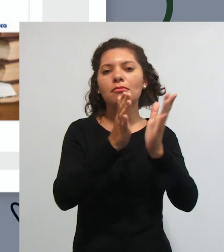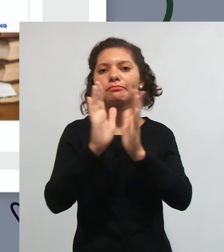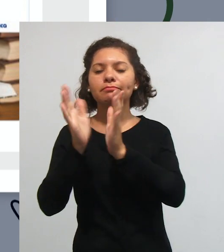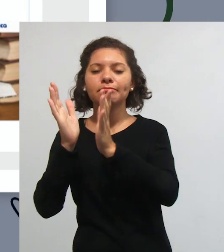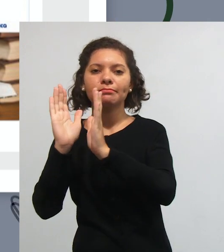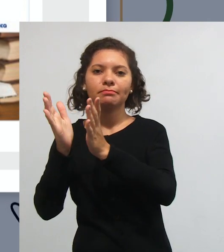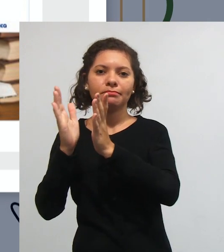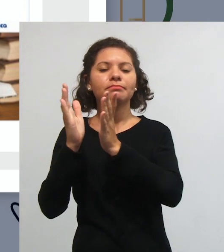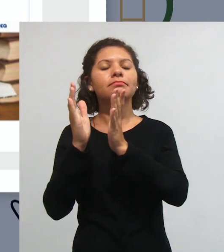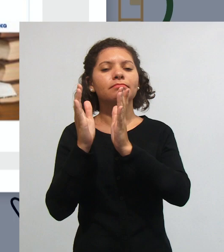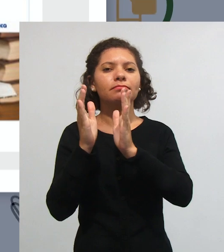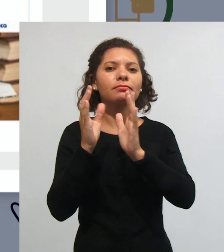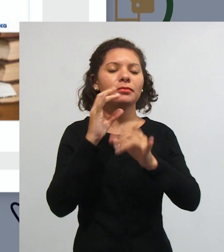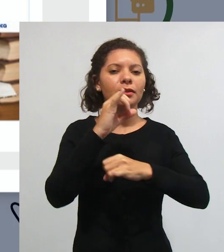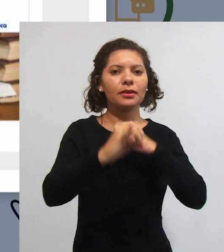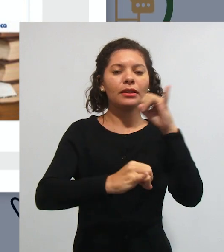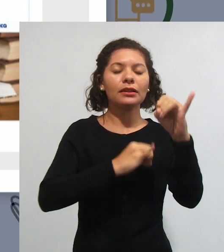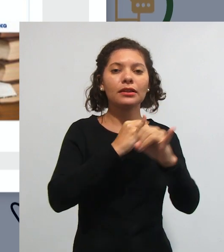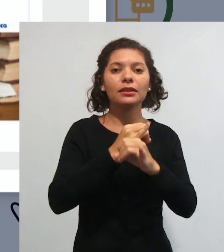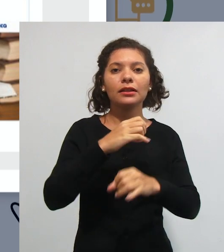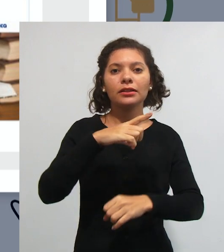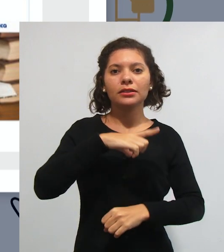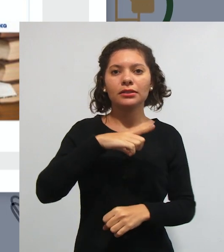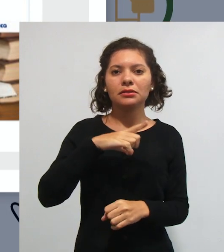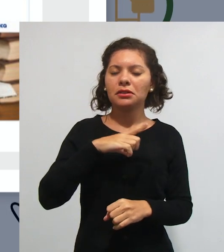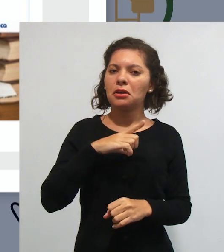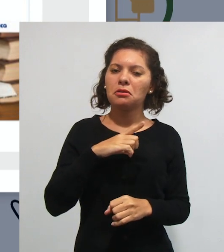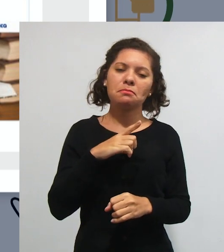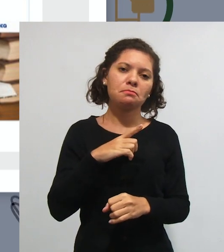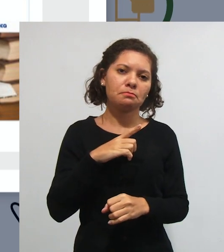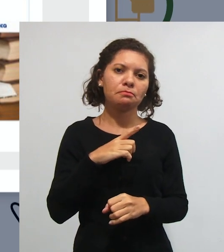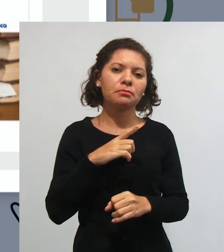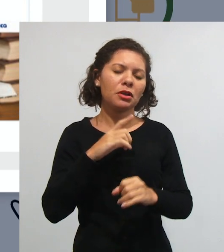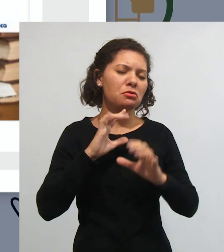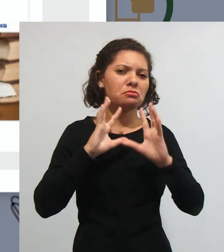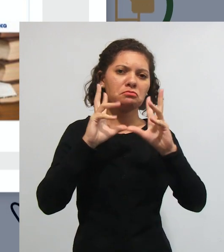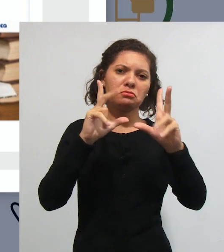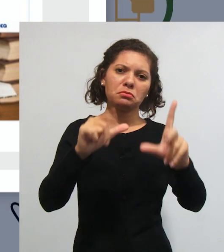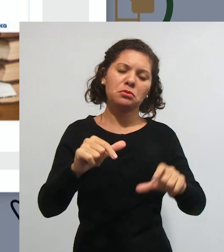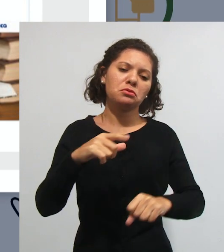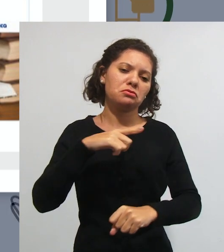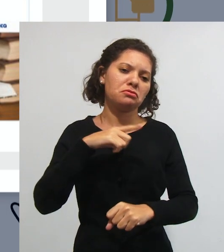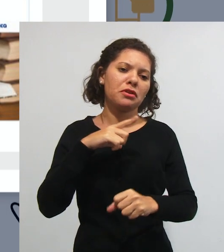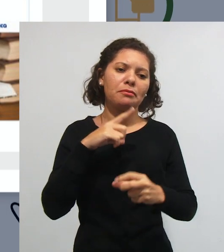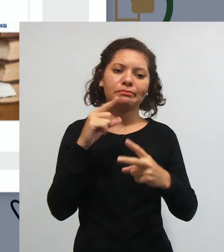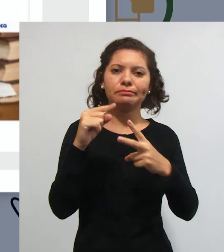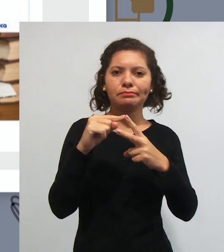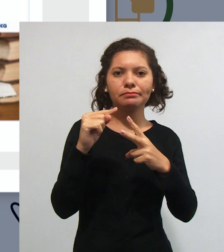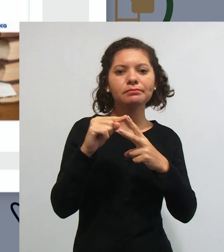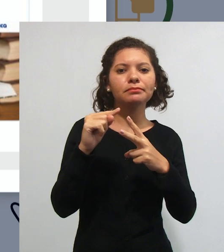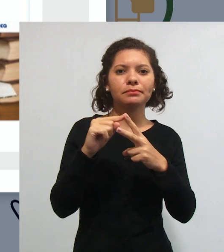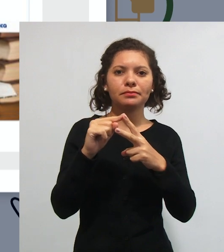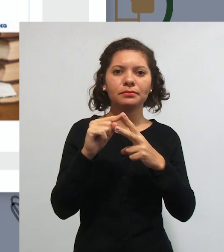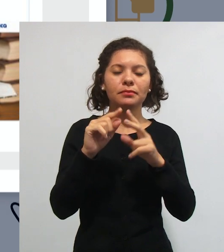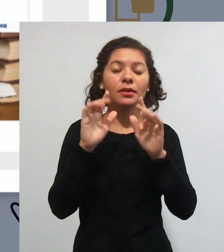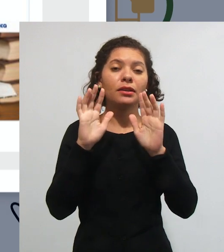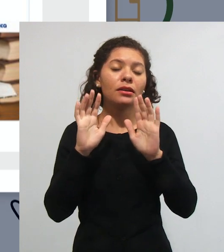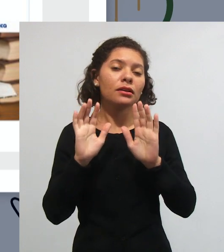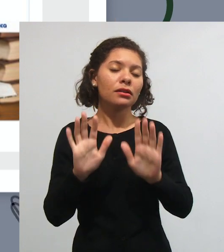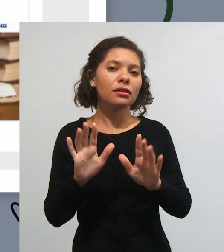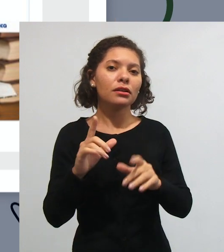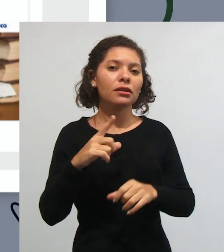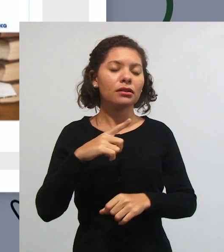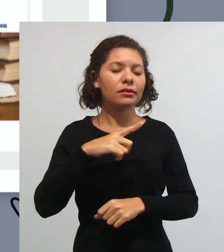mas praticamente todos os livros sobre metodologia fazem essa classificação. Nos dizeres desta